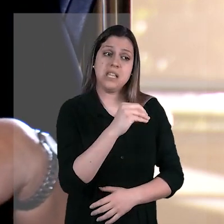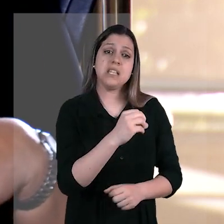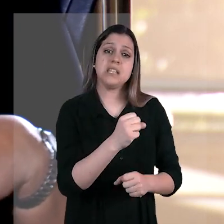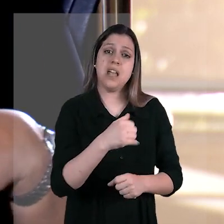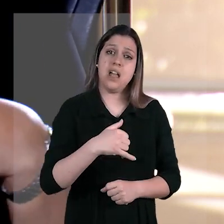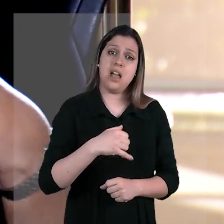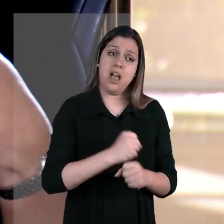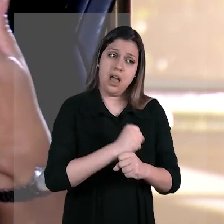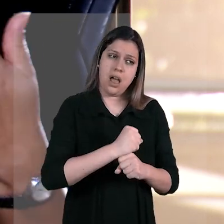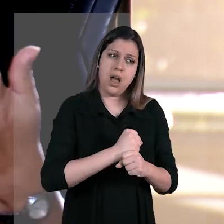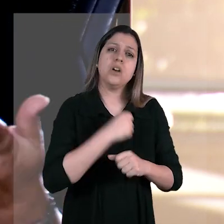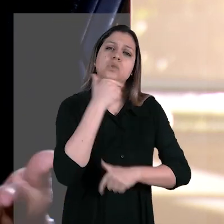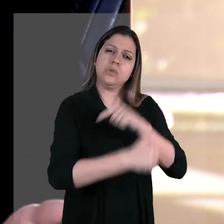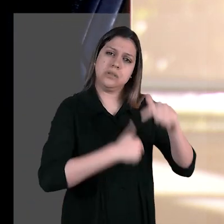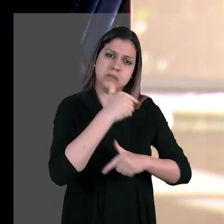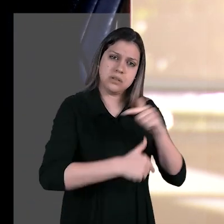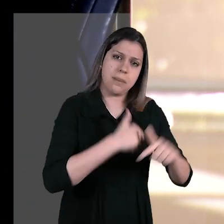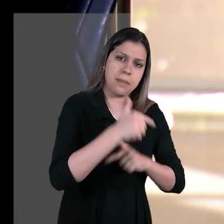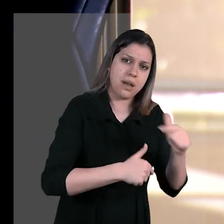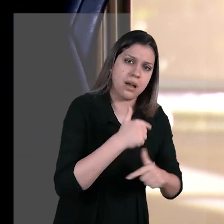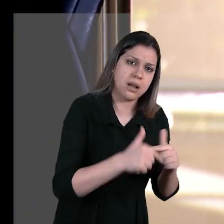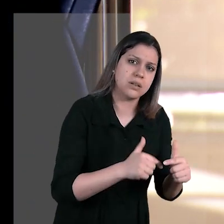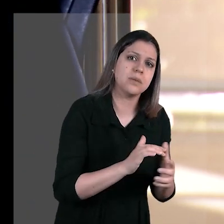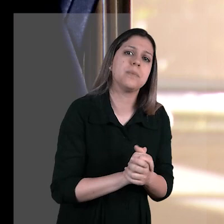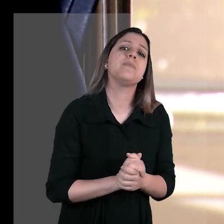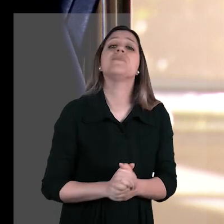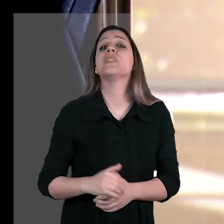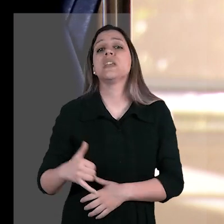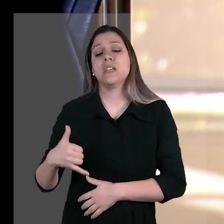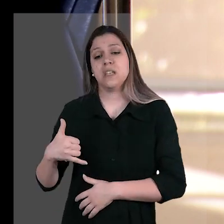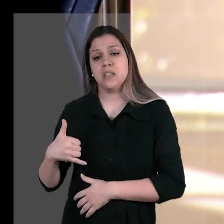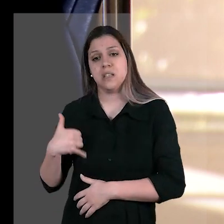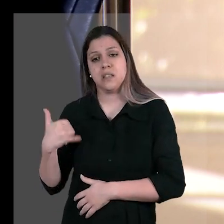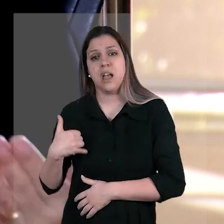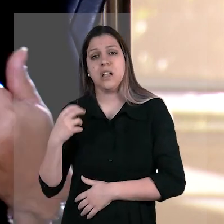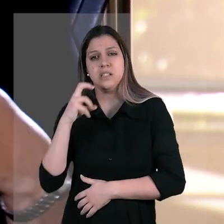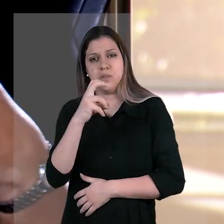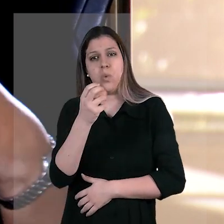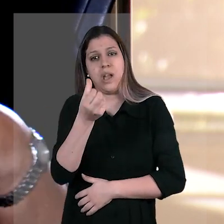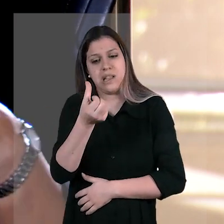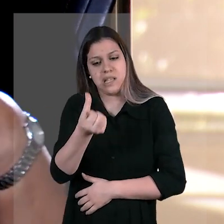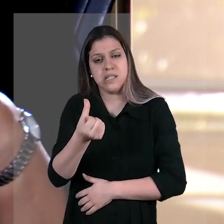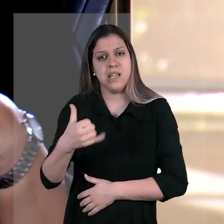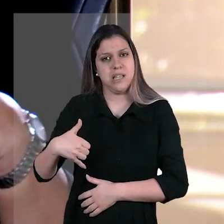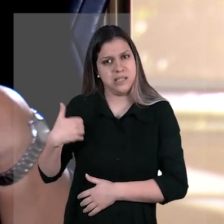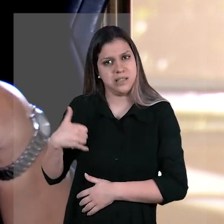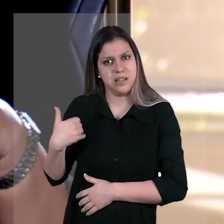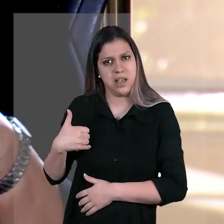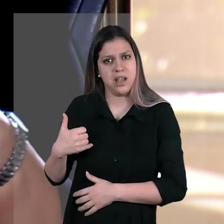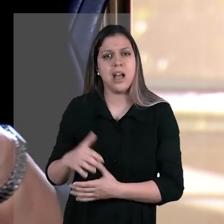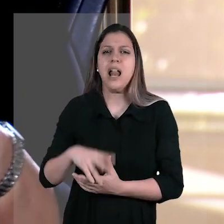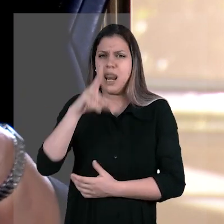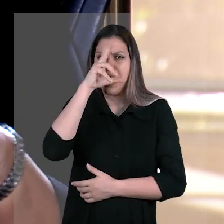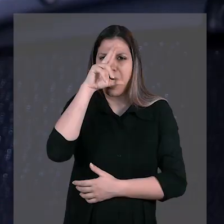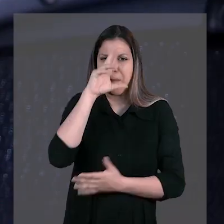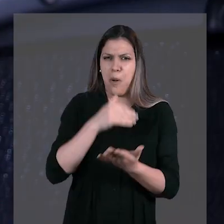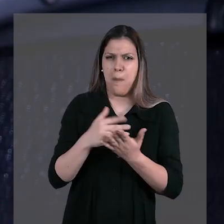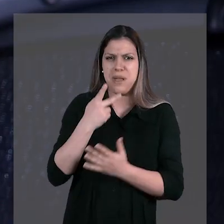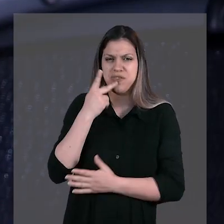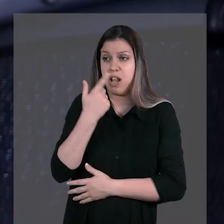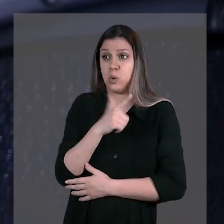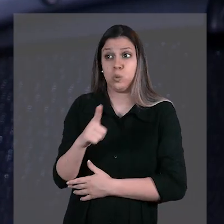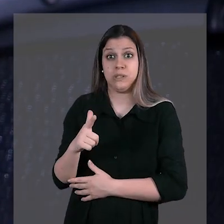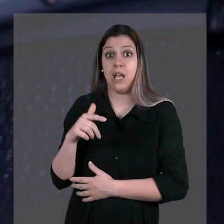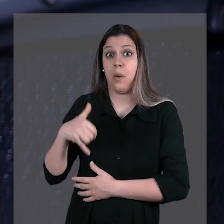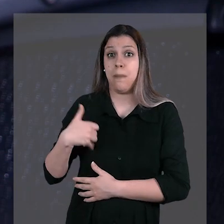contribuição com 56 de idade. Tá? Lembra lá no começo que eu falei que não tem uma idade